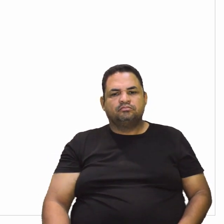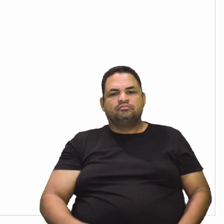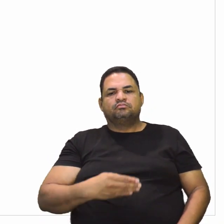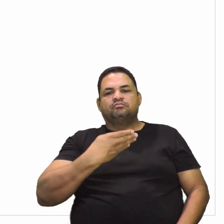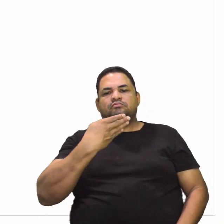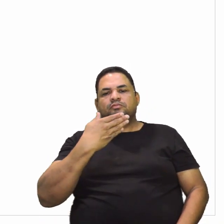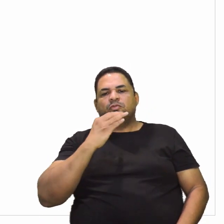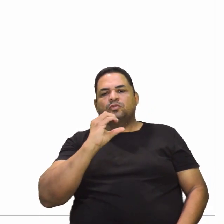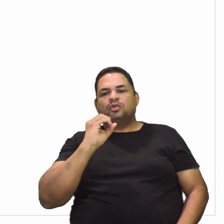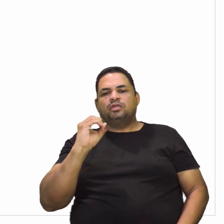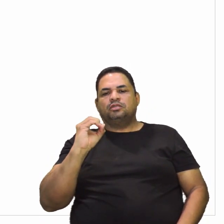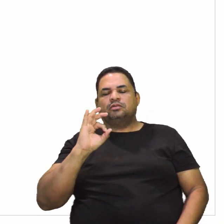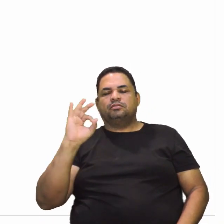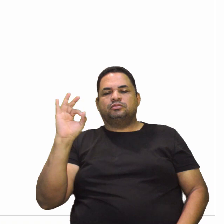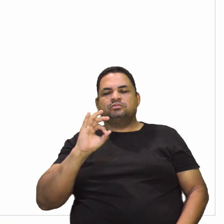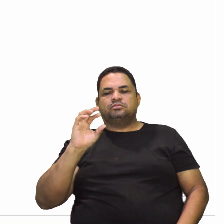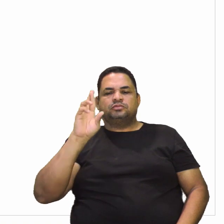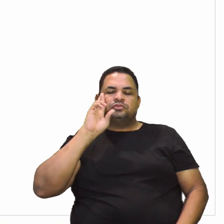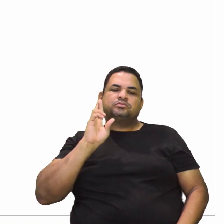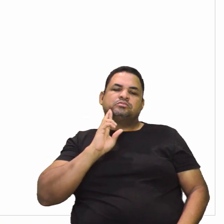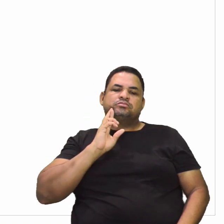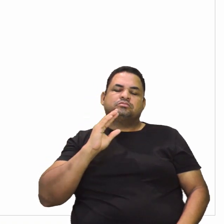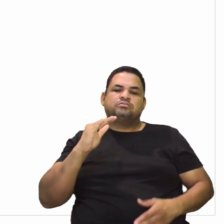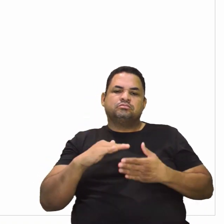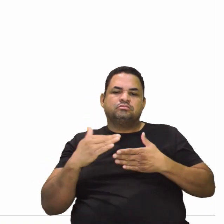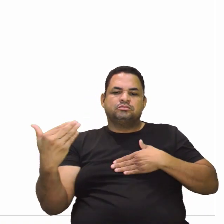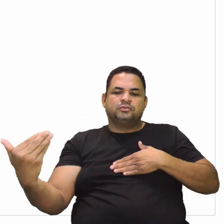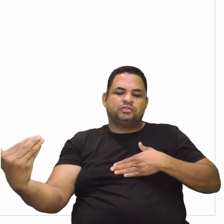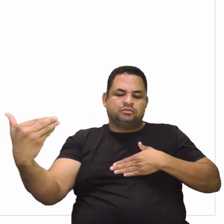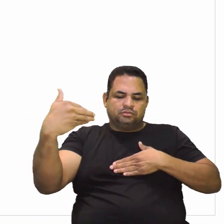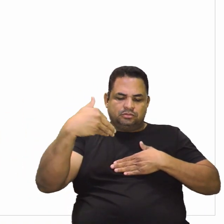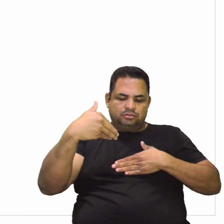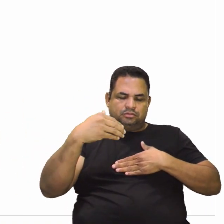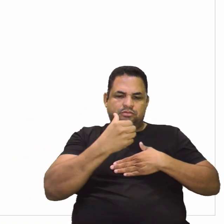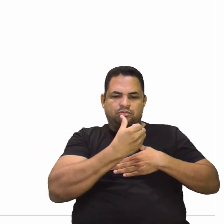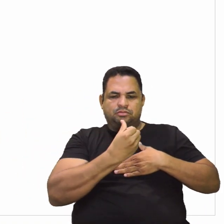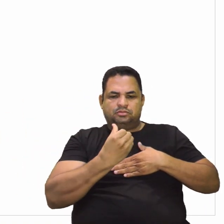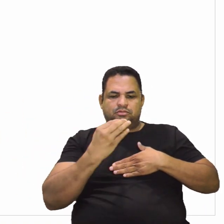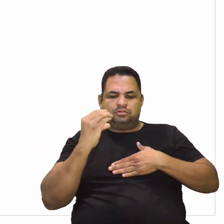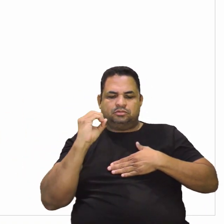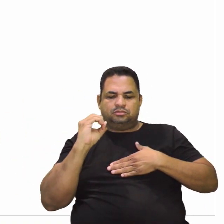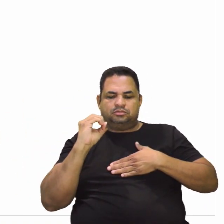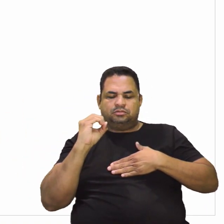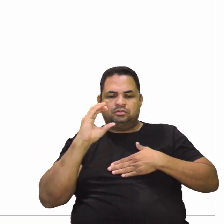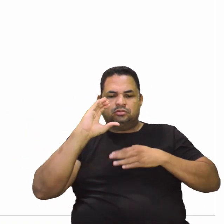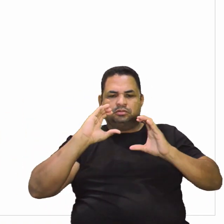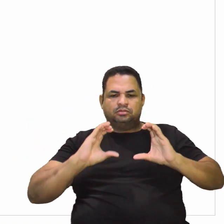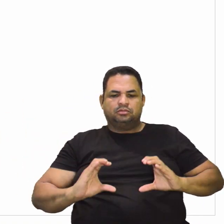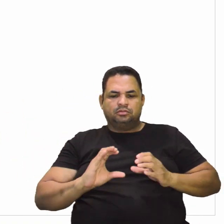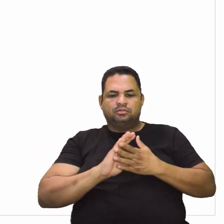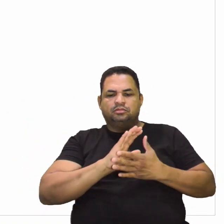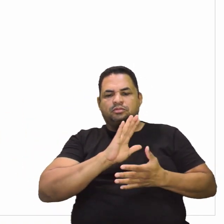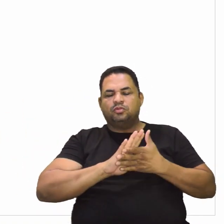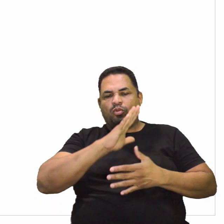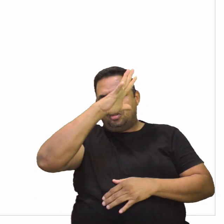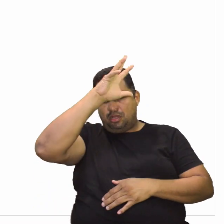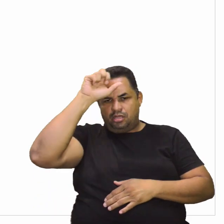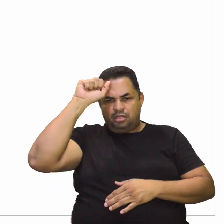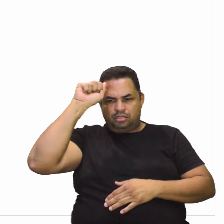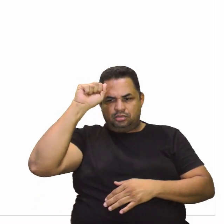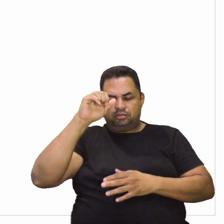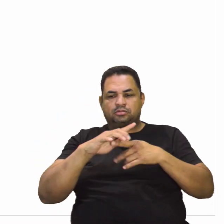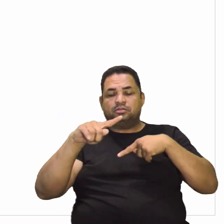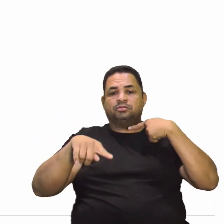40% rondoniense. Aí vem 60% dos cidadãos do Acre. No